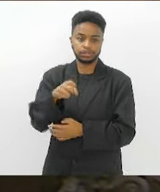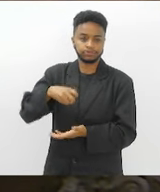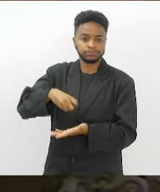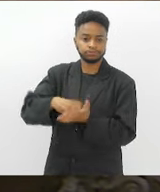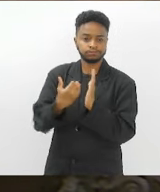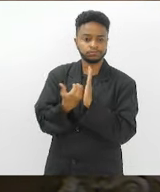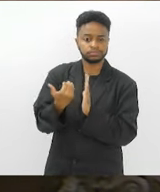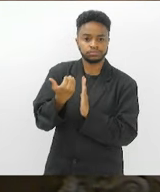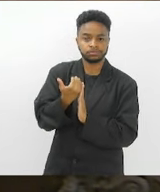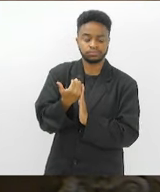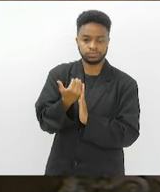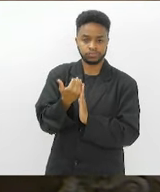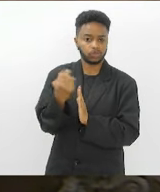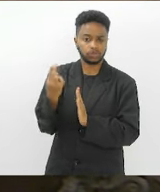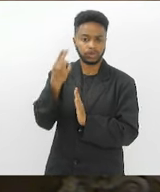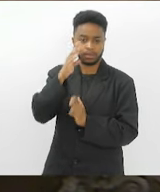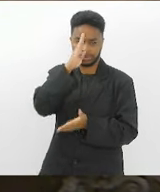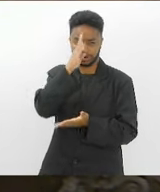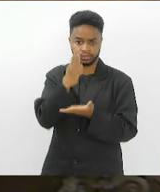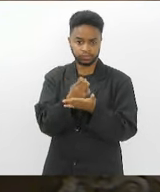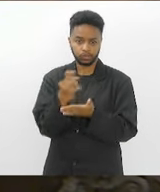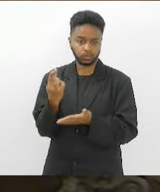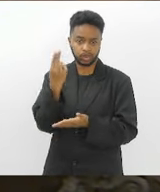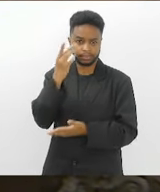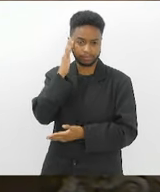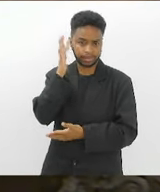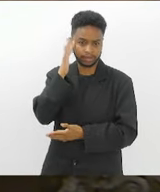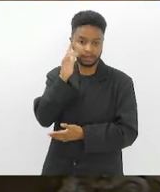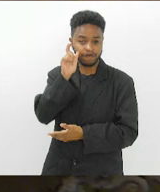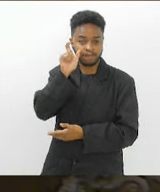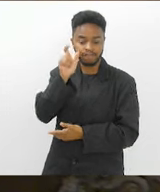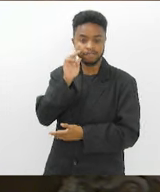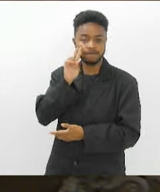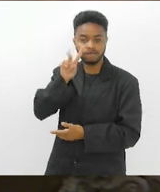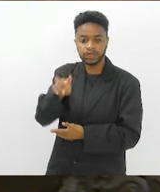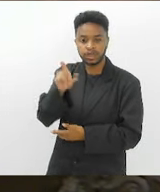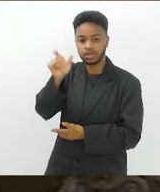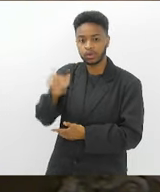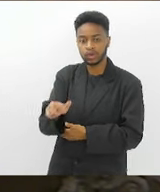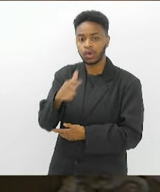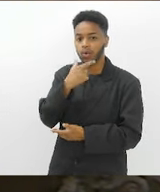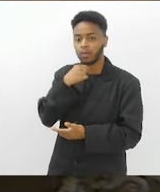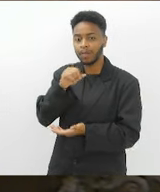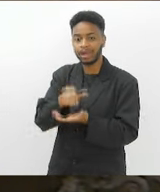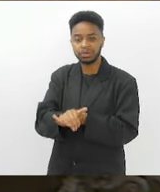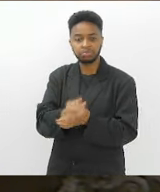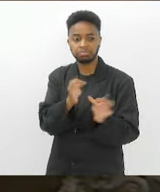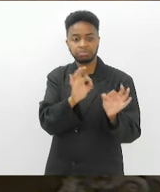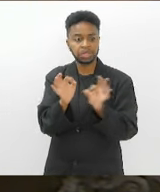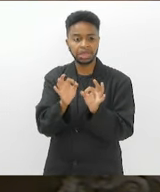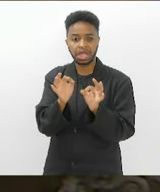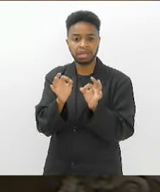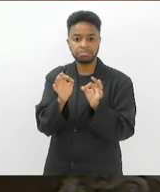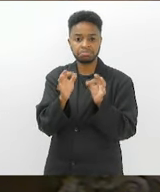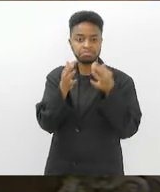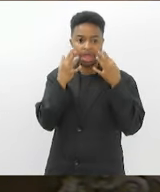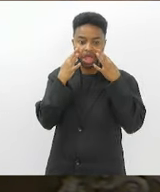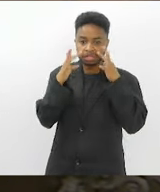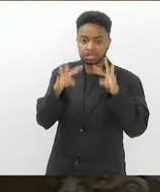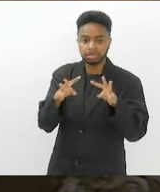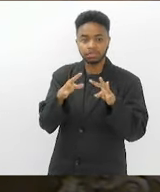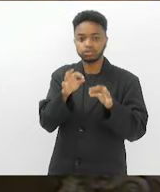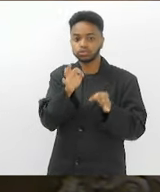inacreditável, impensável, em ver o marido sem ser ouvido, sem ser julgado, mais de um